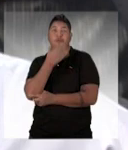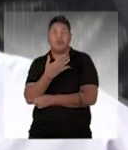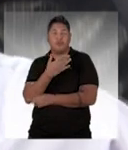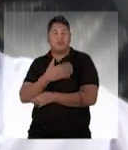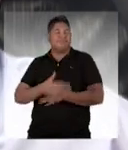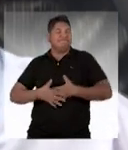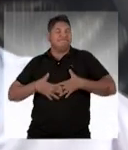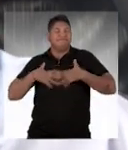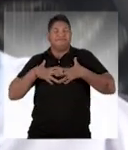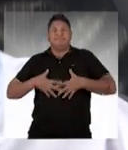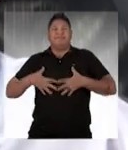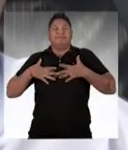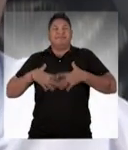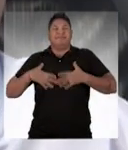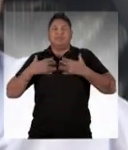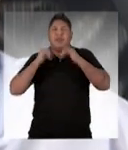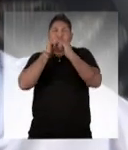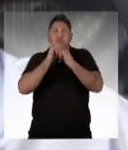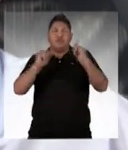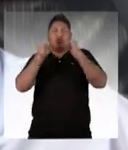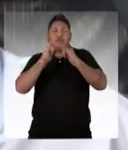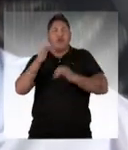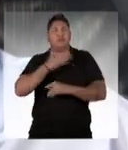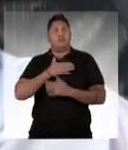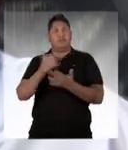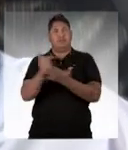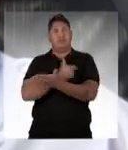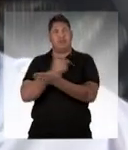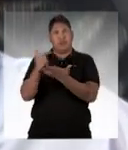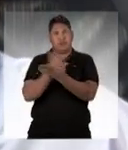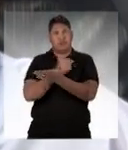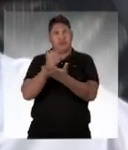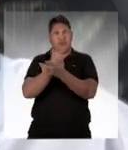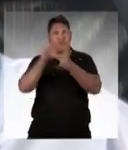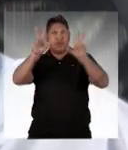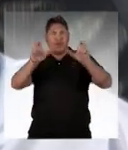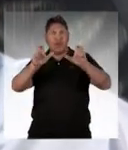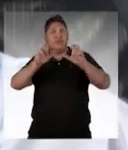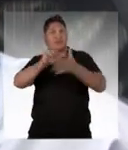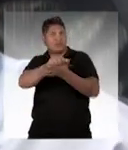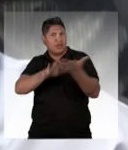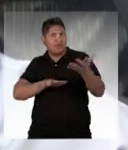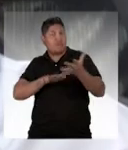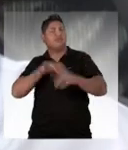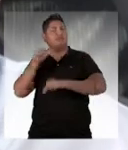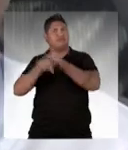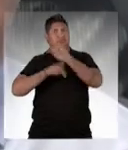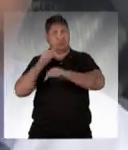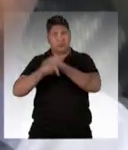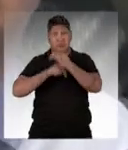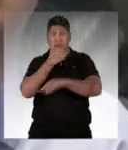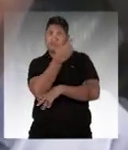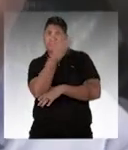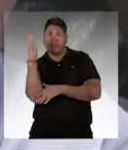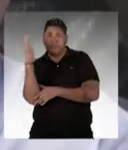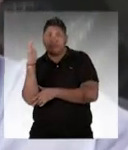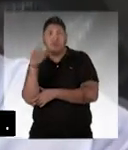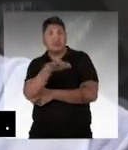Olá, é um prazer divulgar o meu livro Ação Civil Pública Ambiental